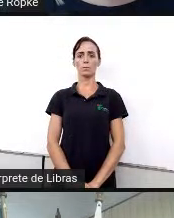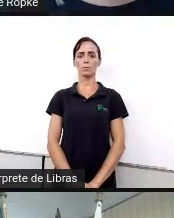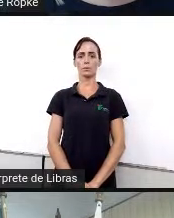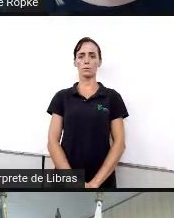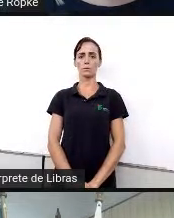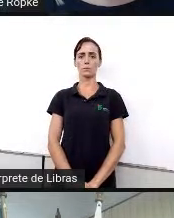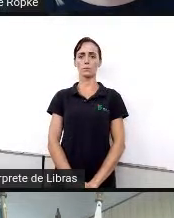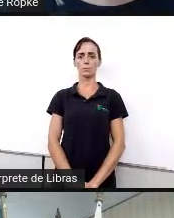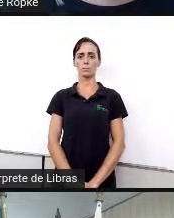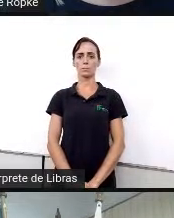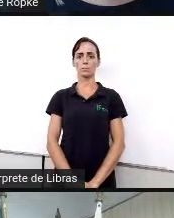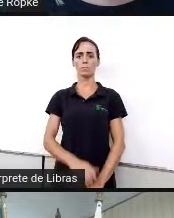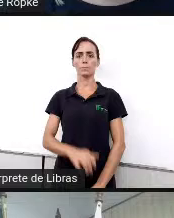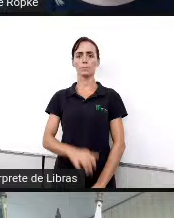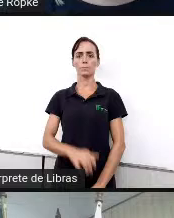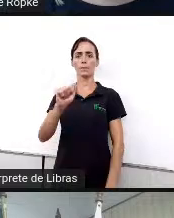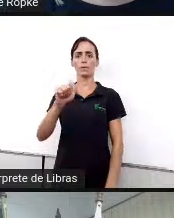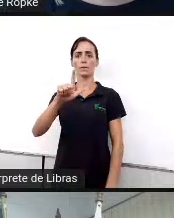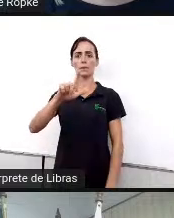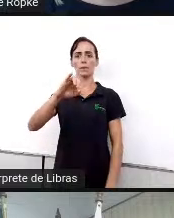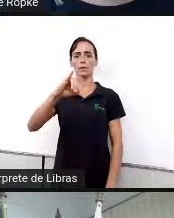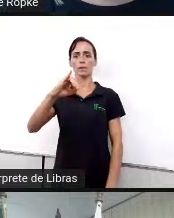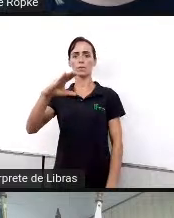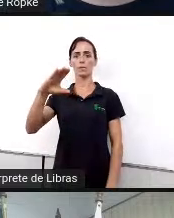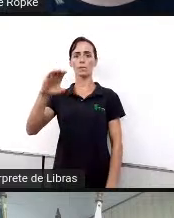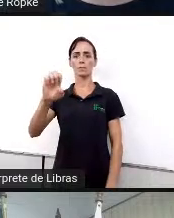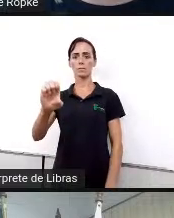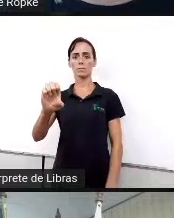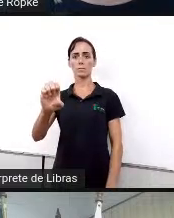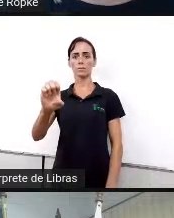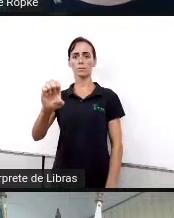Alice Maria Clídio.